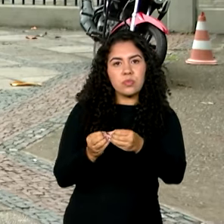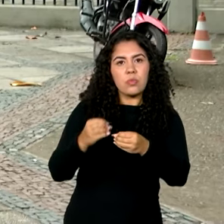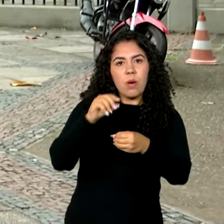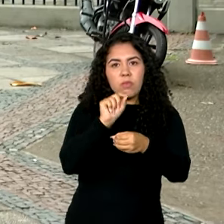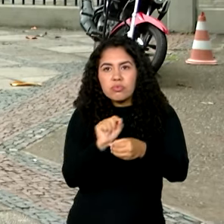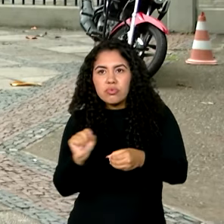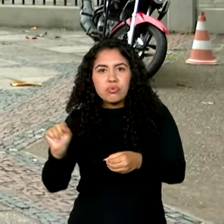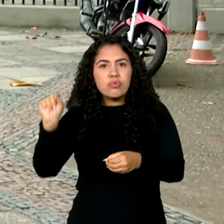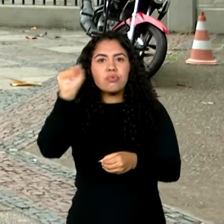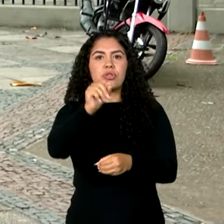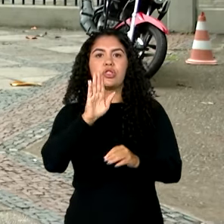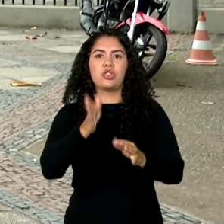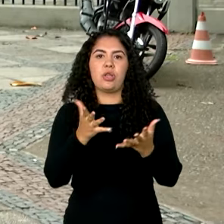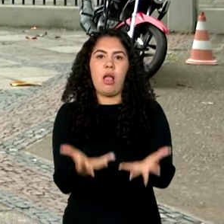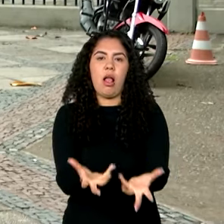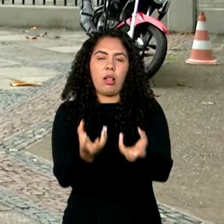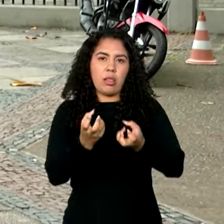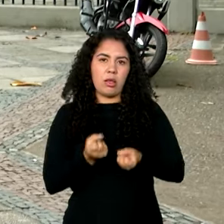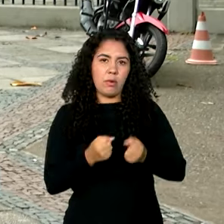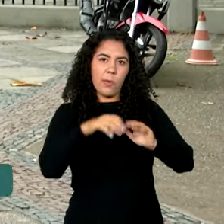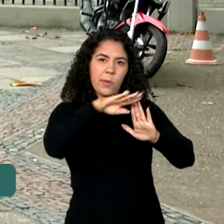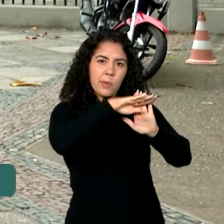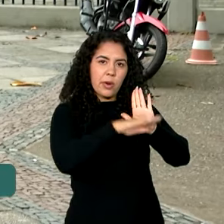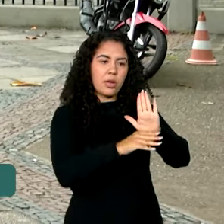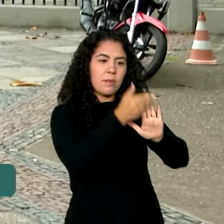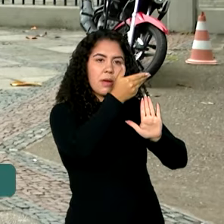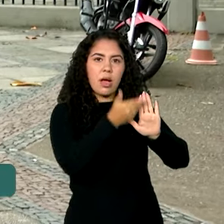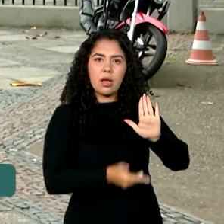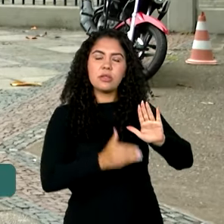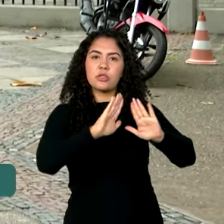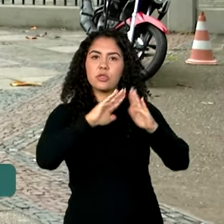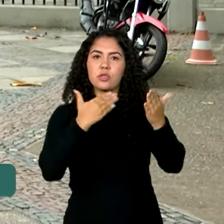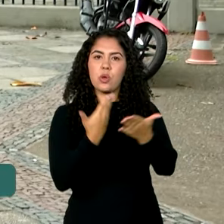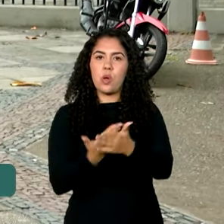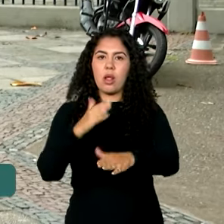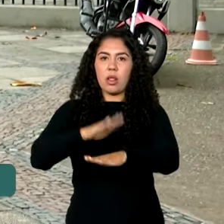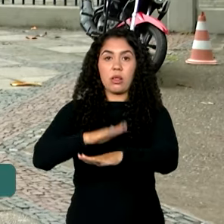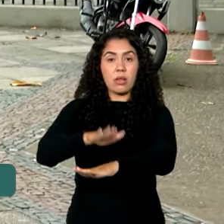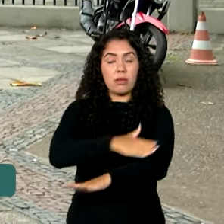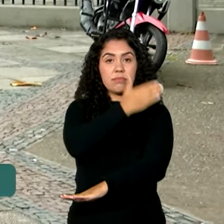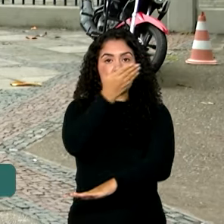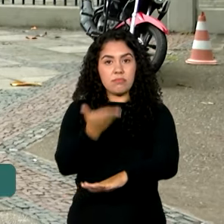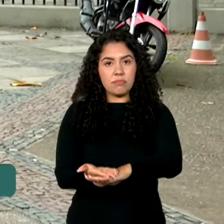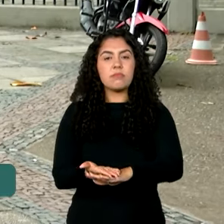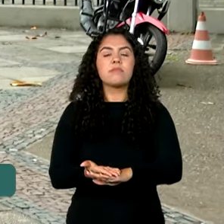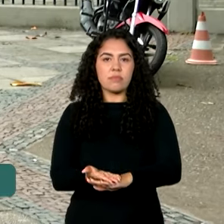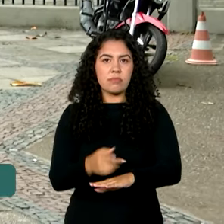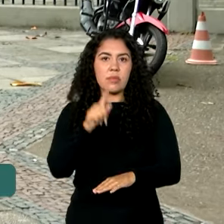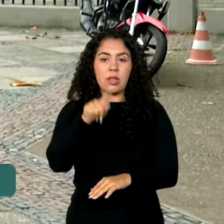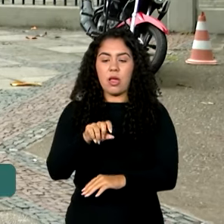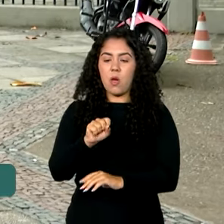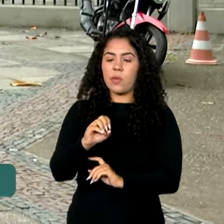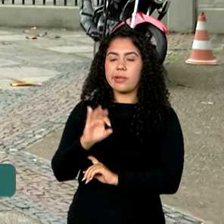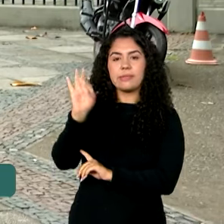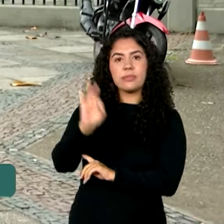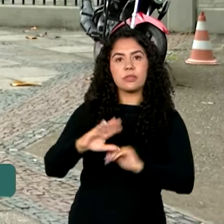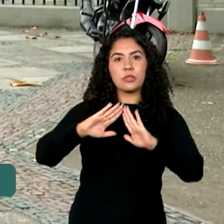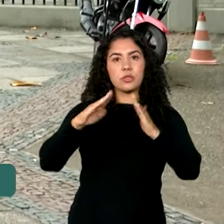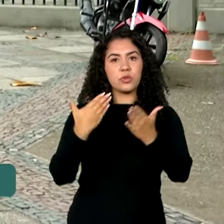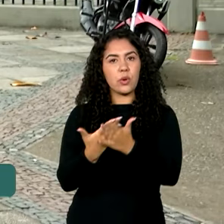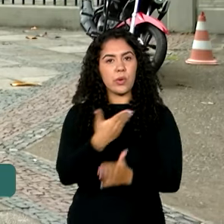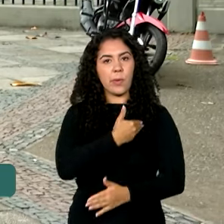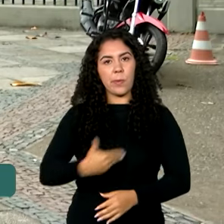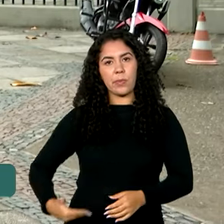aderiram ao programa Escola em Tempo Integral, o que corresponde a quase 80% da rede pública de ensino do país. O